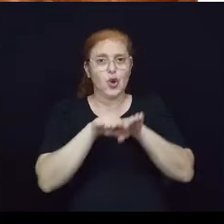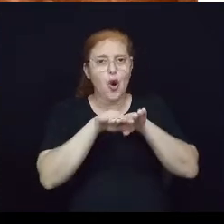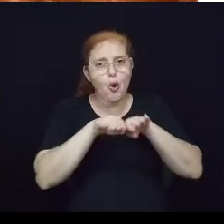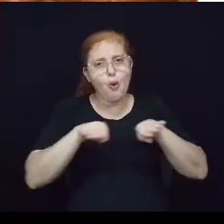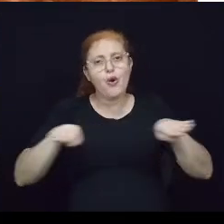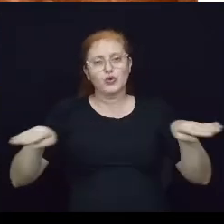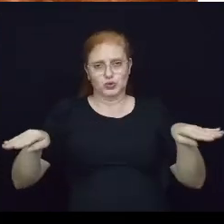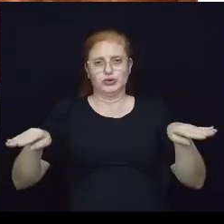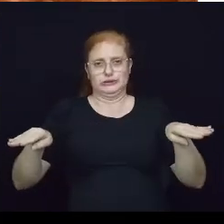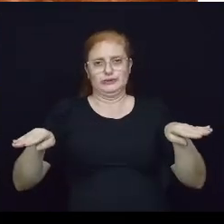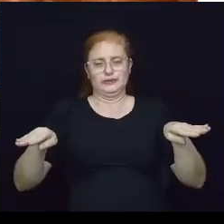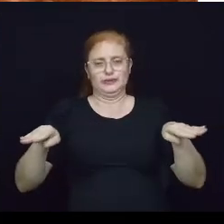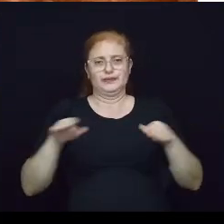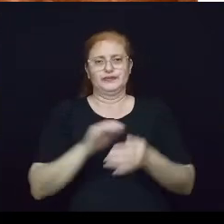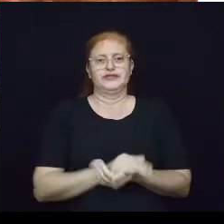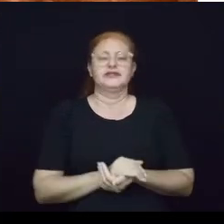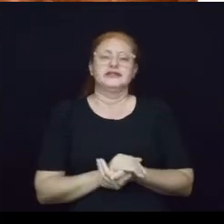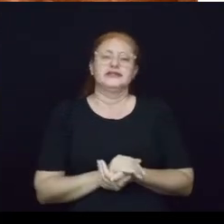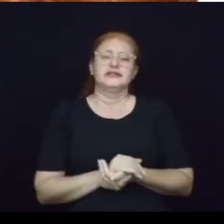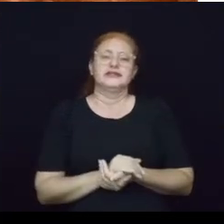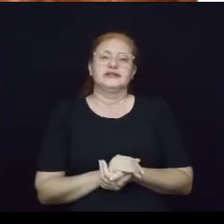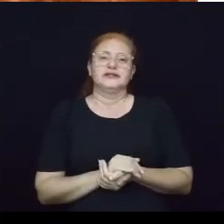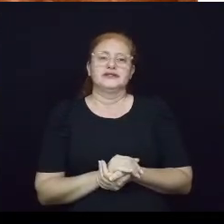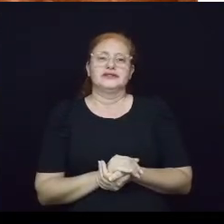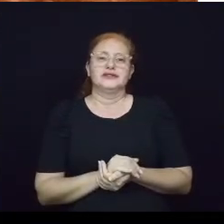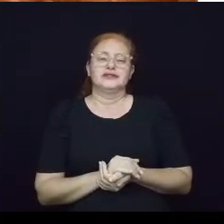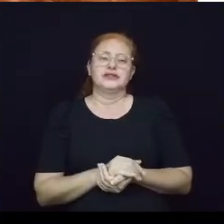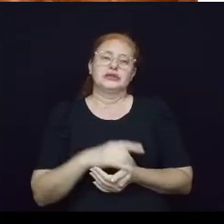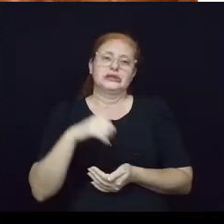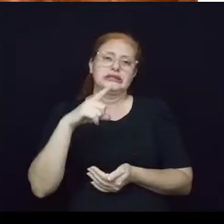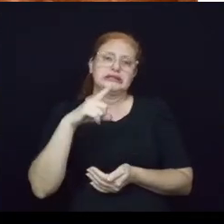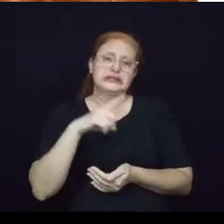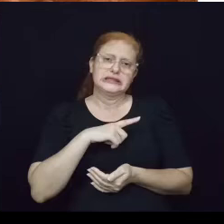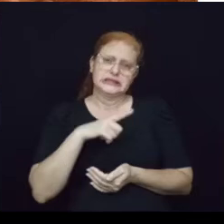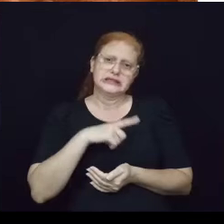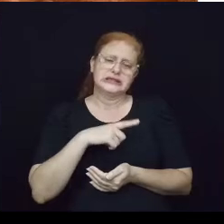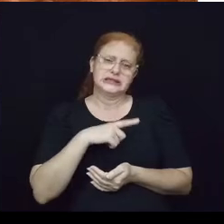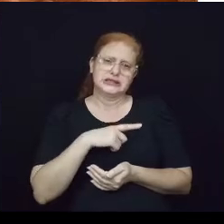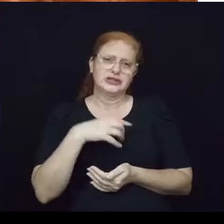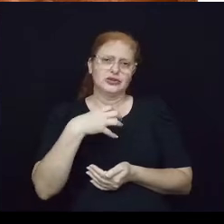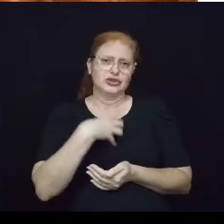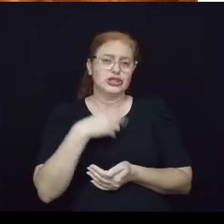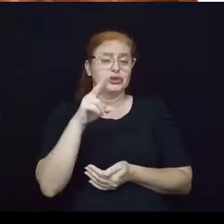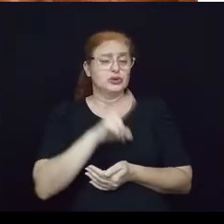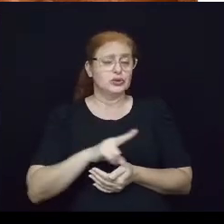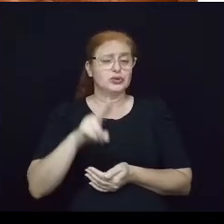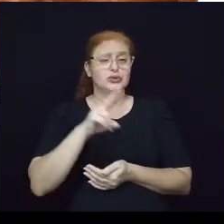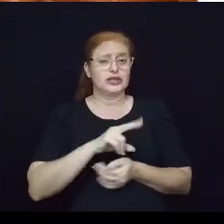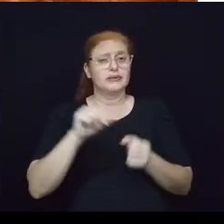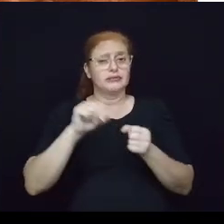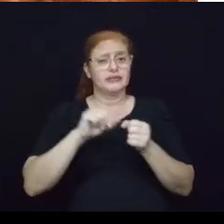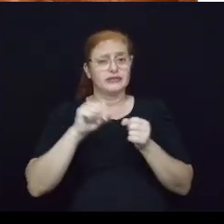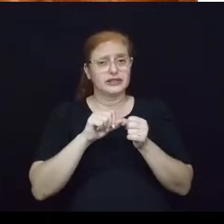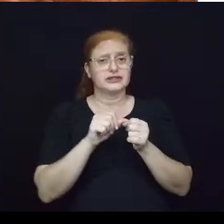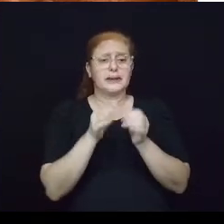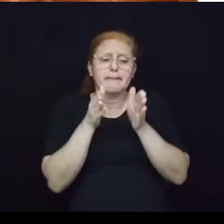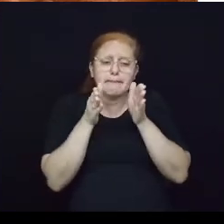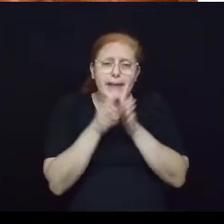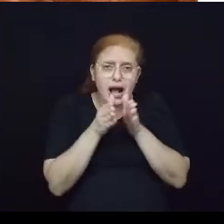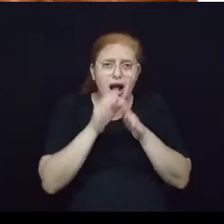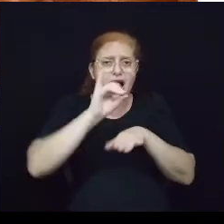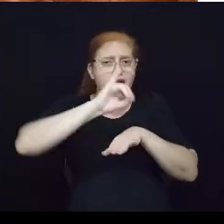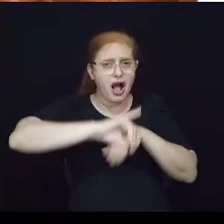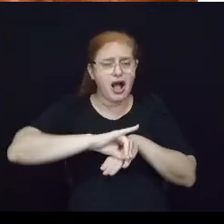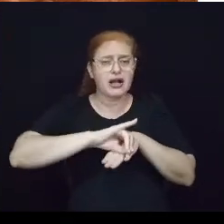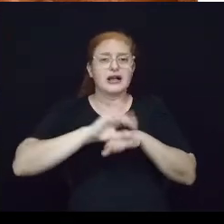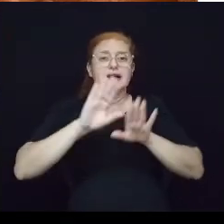Dois padrões. Para formar, digamos, o algoritmo que eu iria usar para gerar essas pequenas peças.